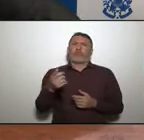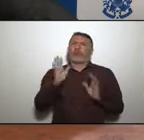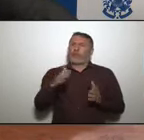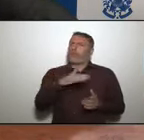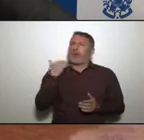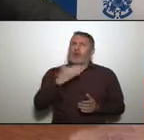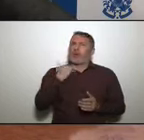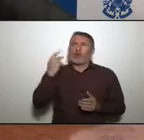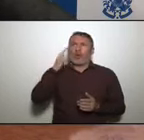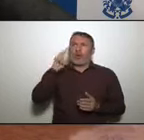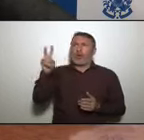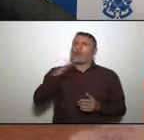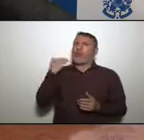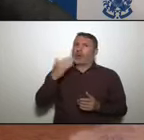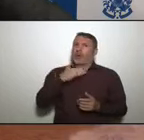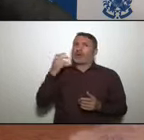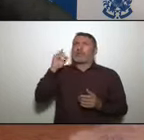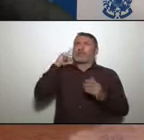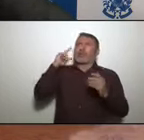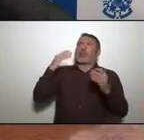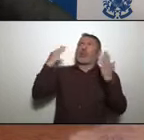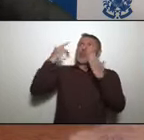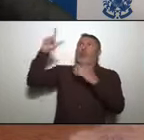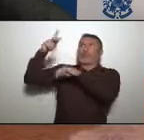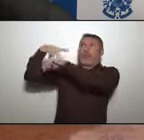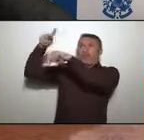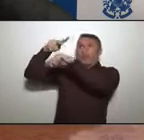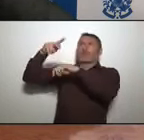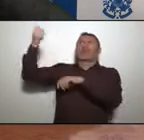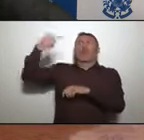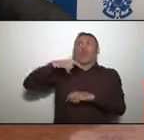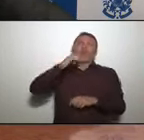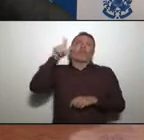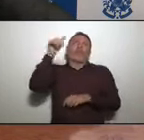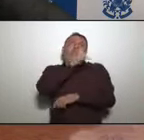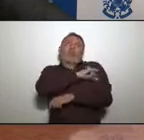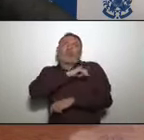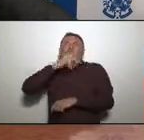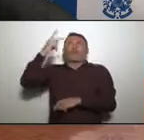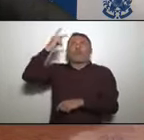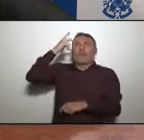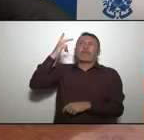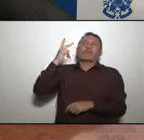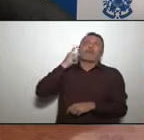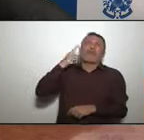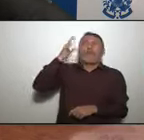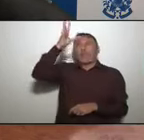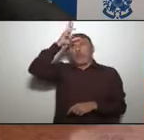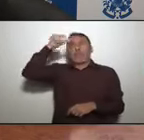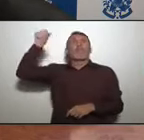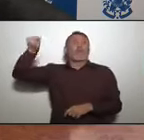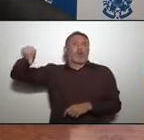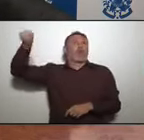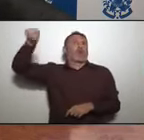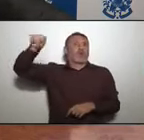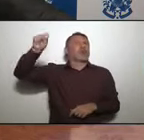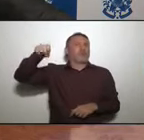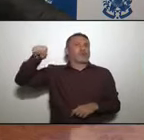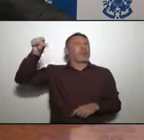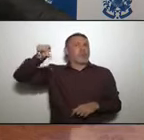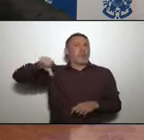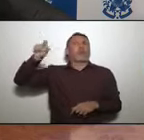de fato, assim, não está grave, quando comparado com outros países, com São Paulo, com Rio de Janeiro, com Ceará, com Manaus, né, e com outros